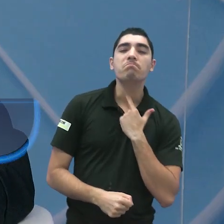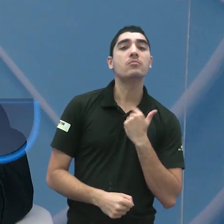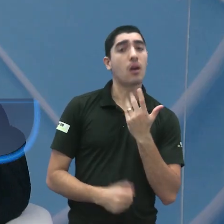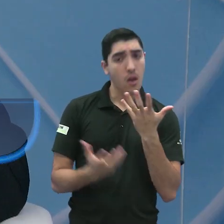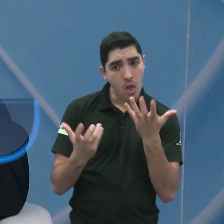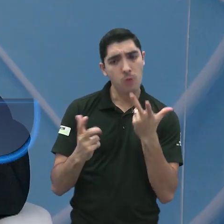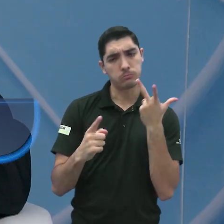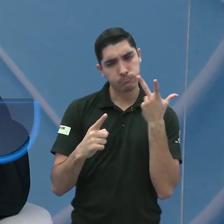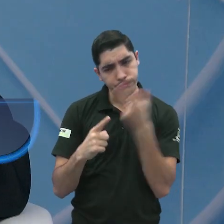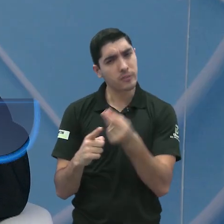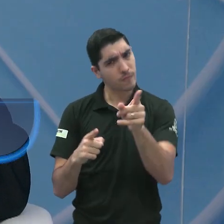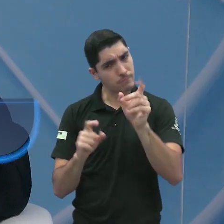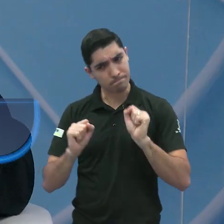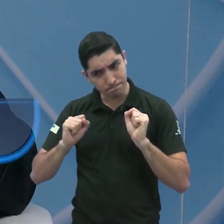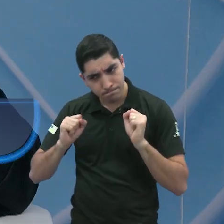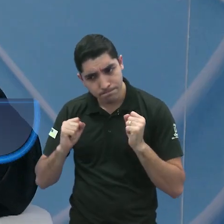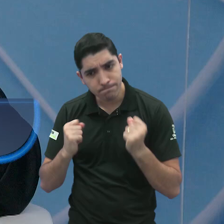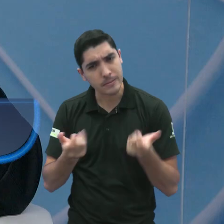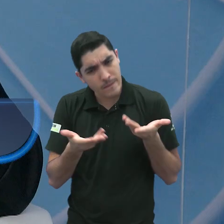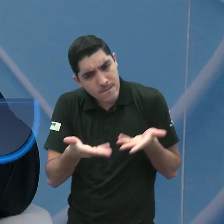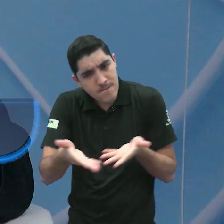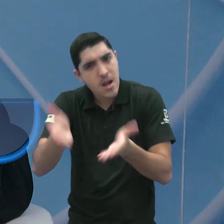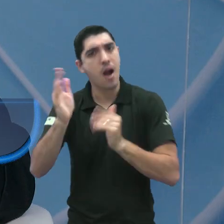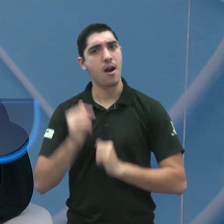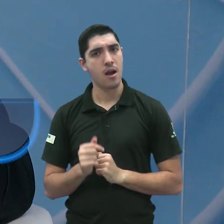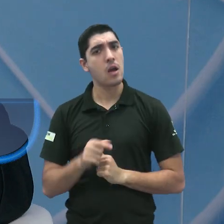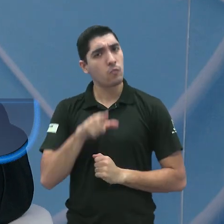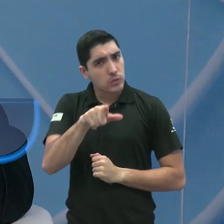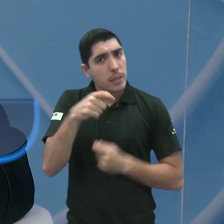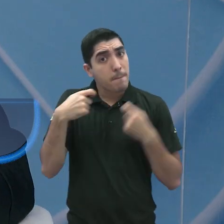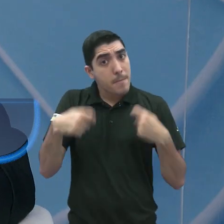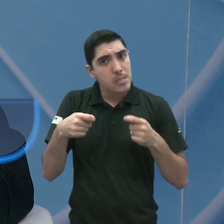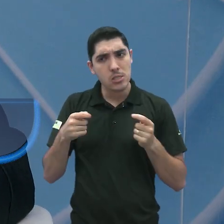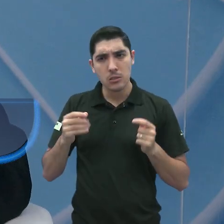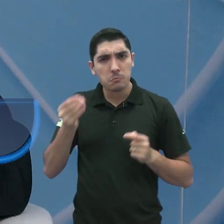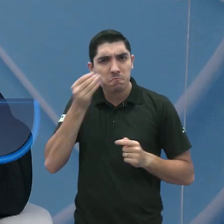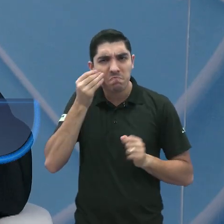vai em frente, acha o seu lugar, crie raízes naquele